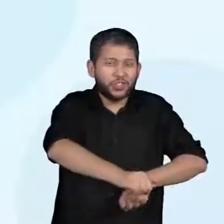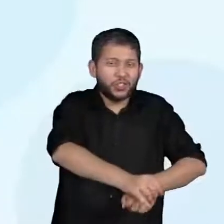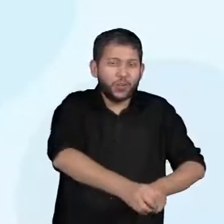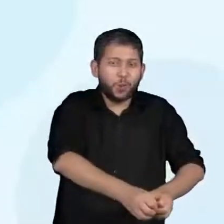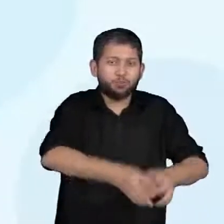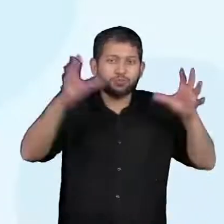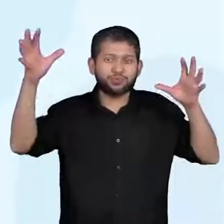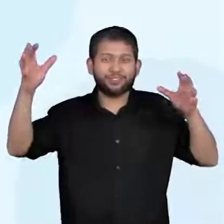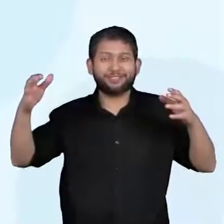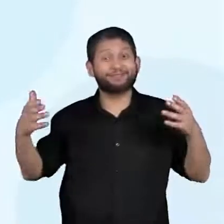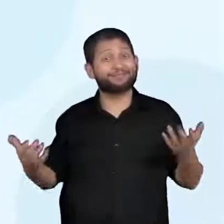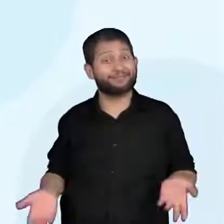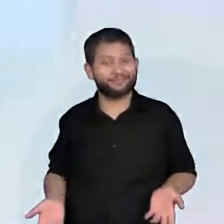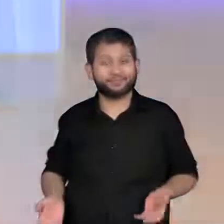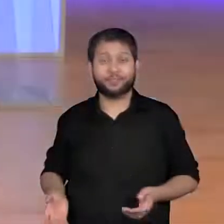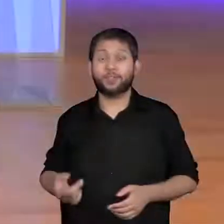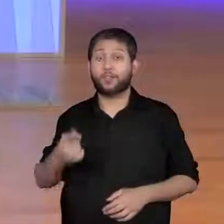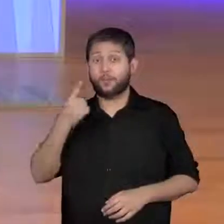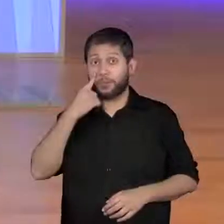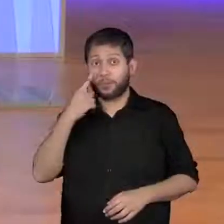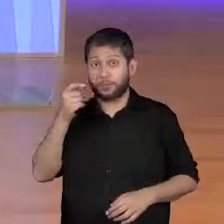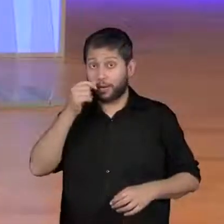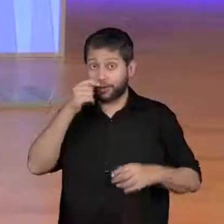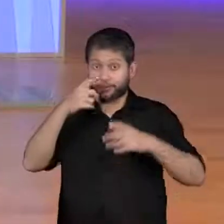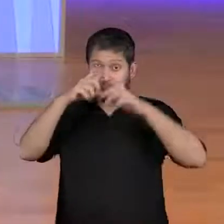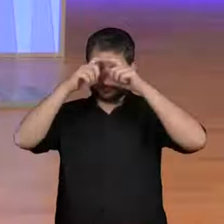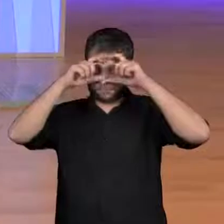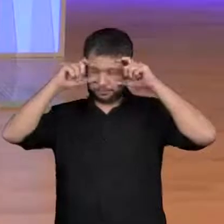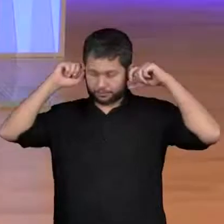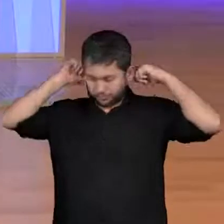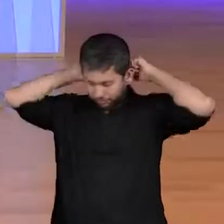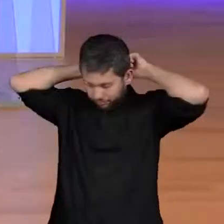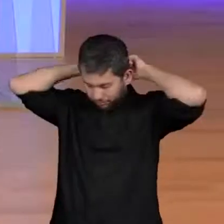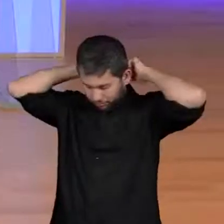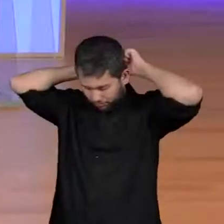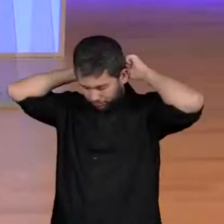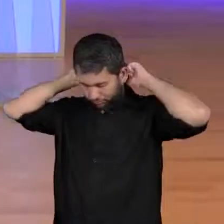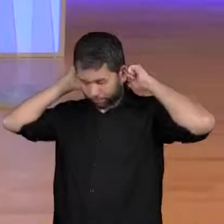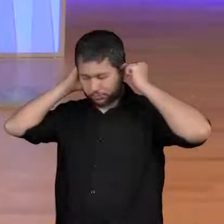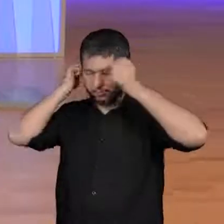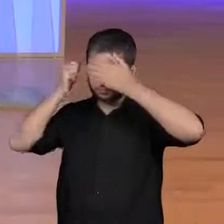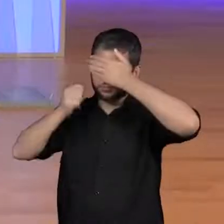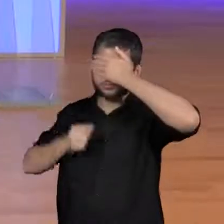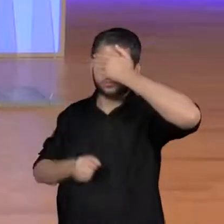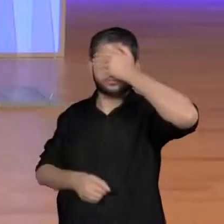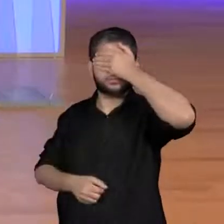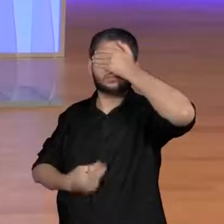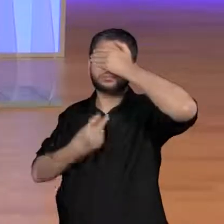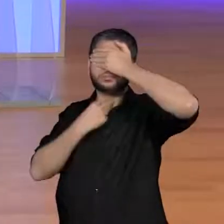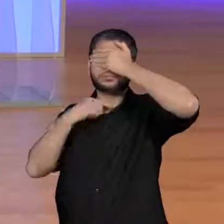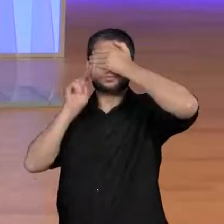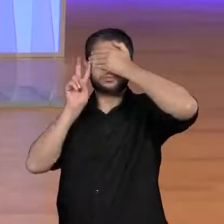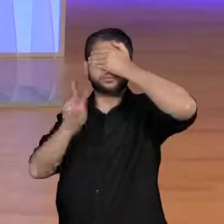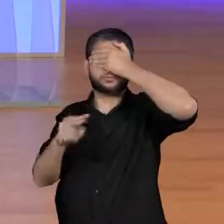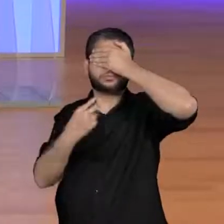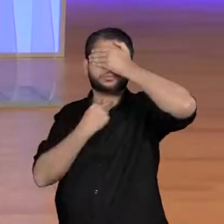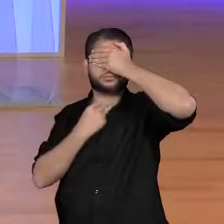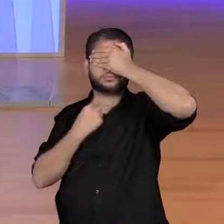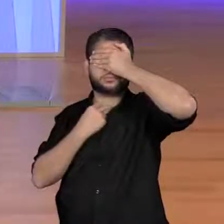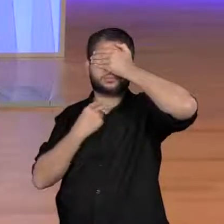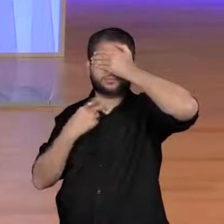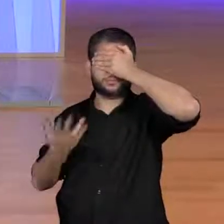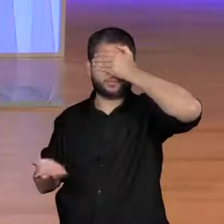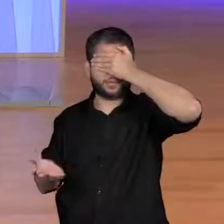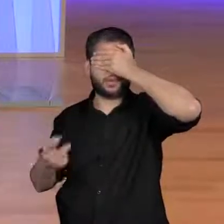O professor Rafael vai colocar agora a venda nos olhos. Tapar os meus olhos. Isso, para que ele